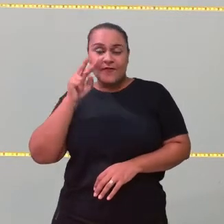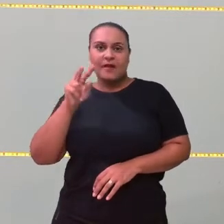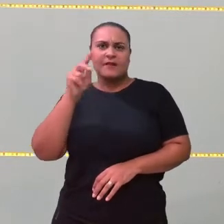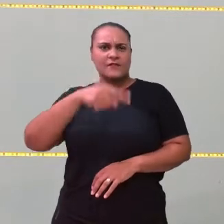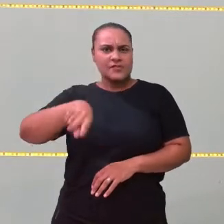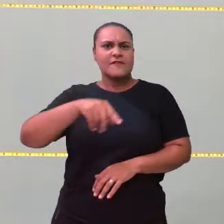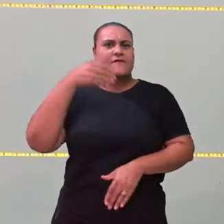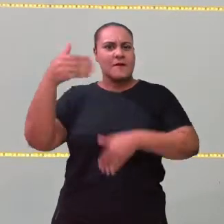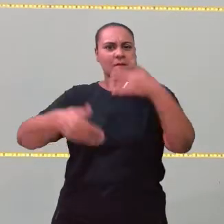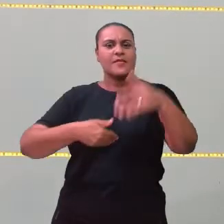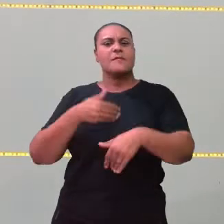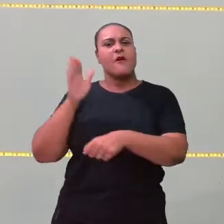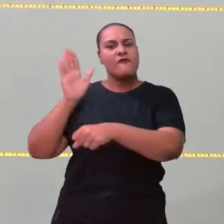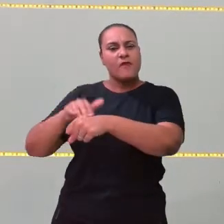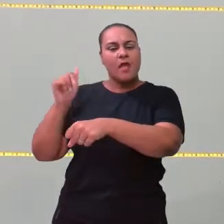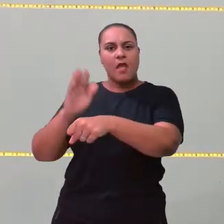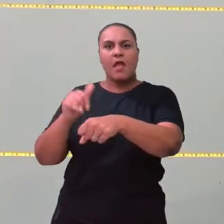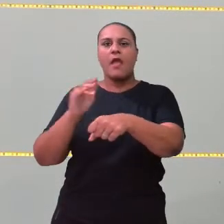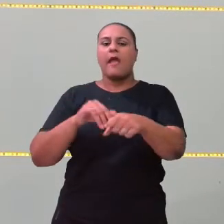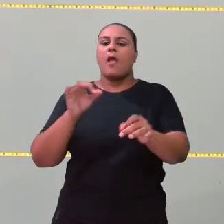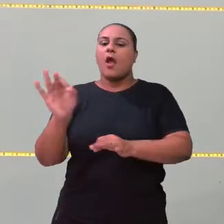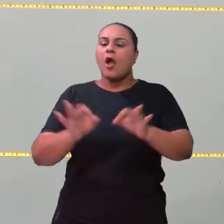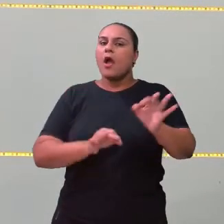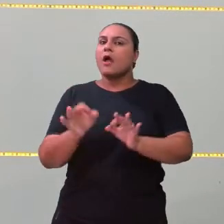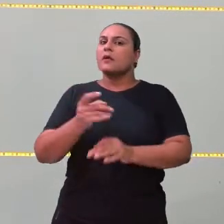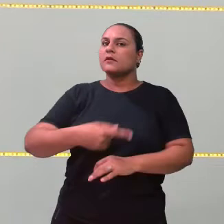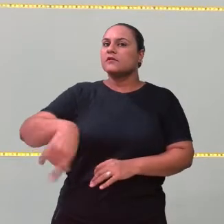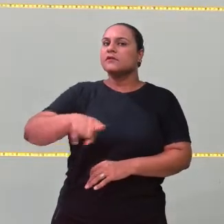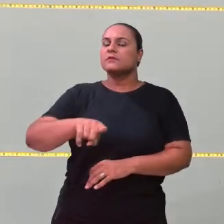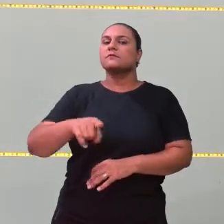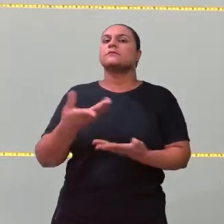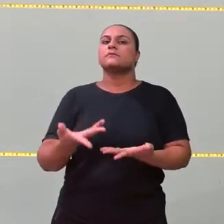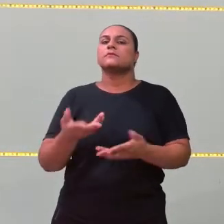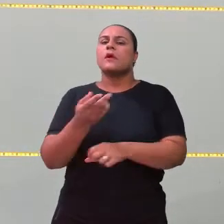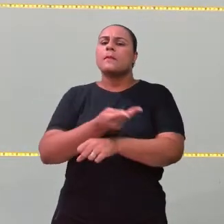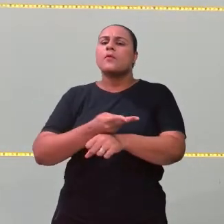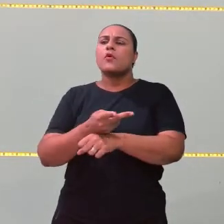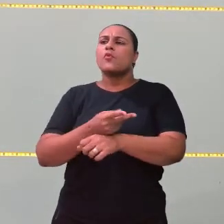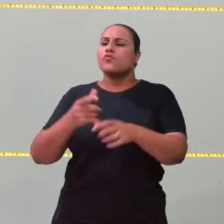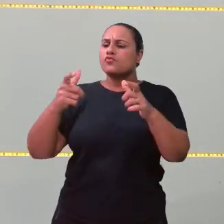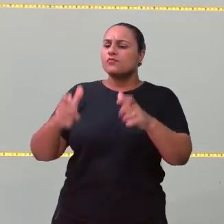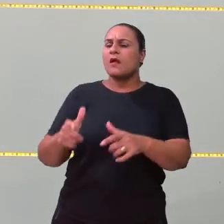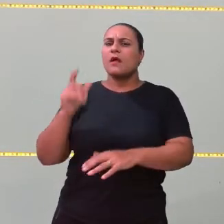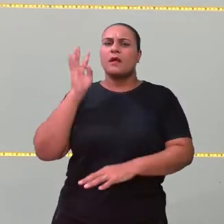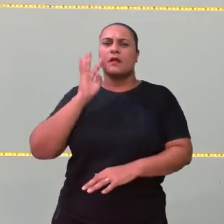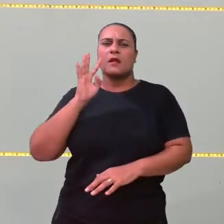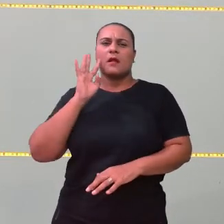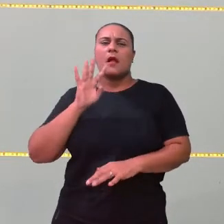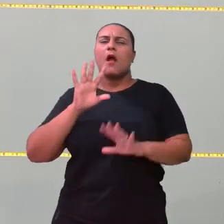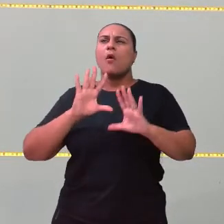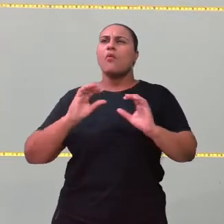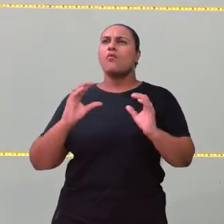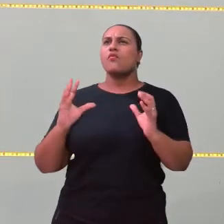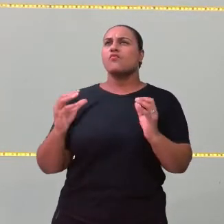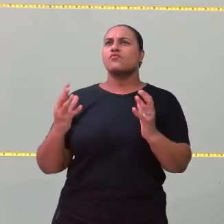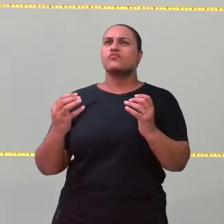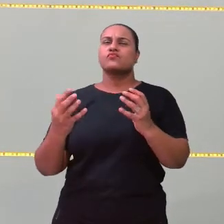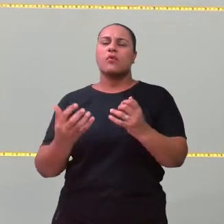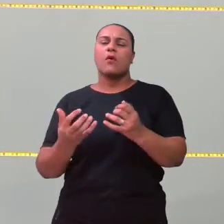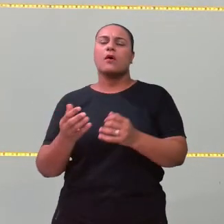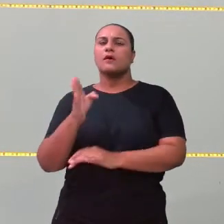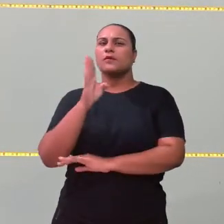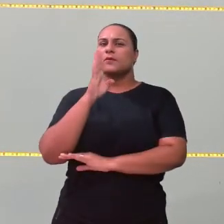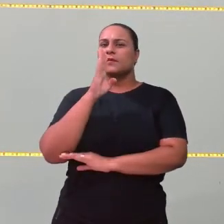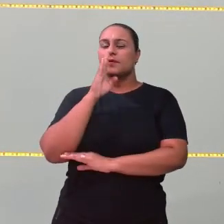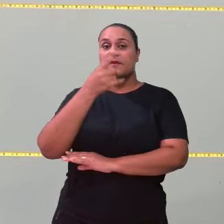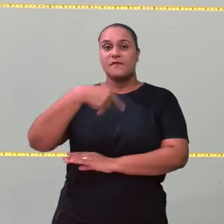vamos chegando. Se organizem, procurem um espaço aí bem legal, bem silencioso, confortável, para que